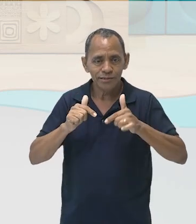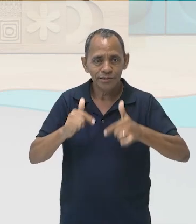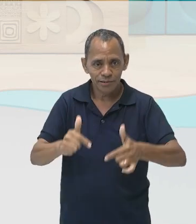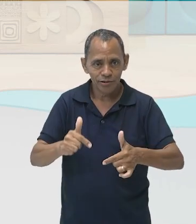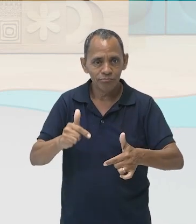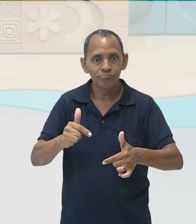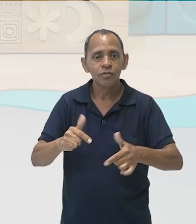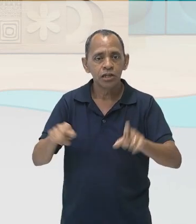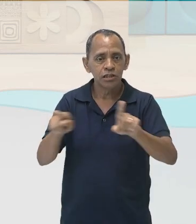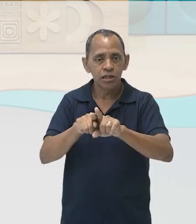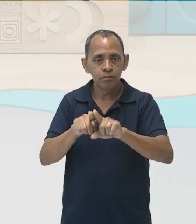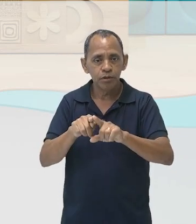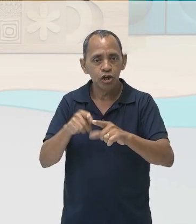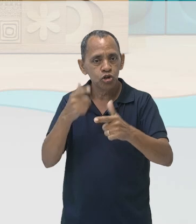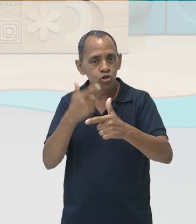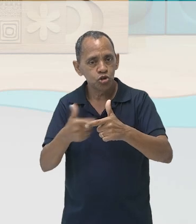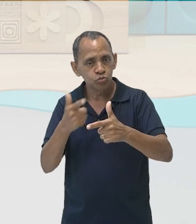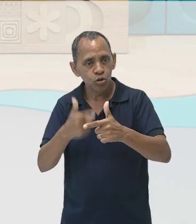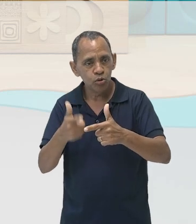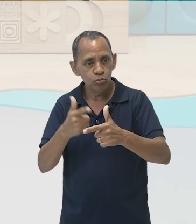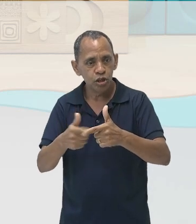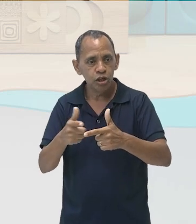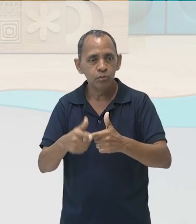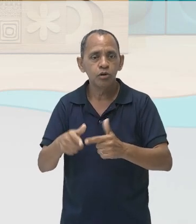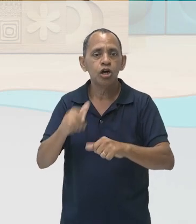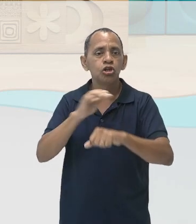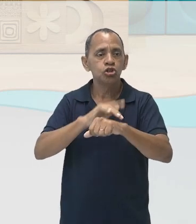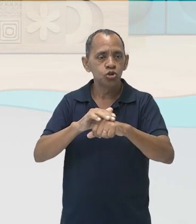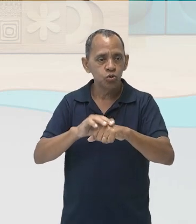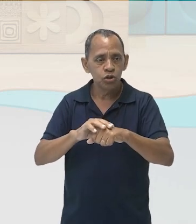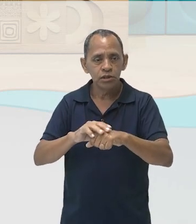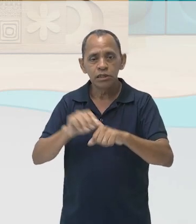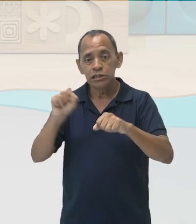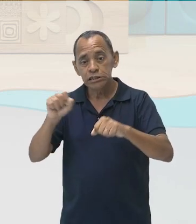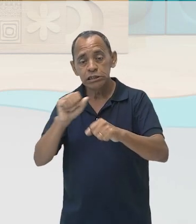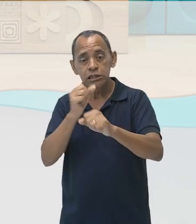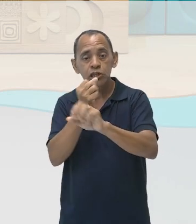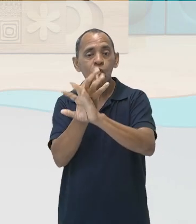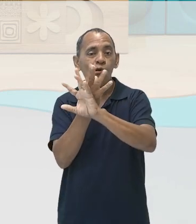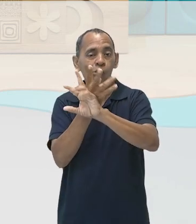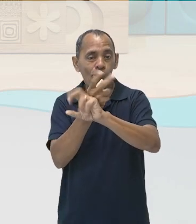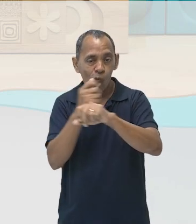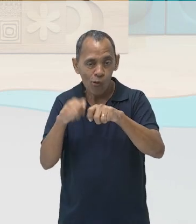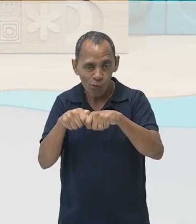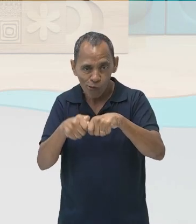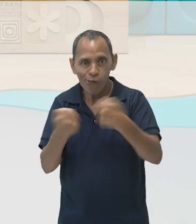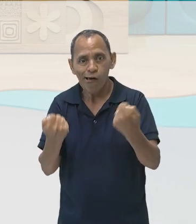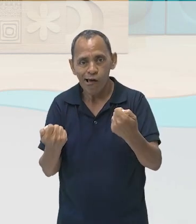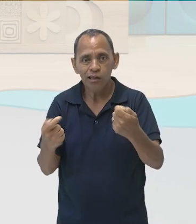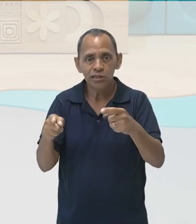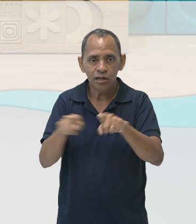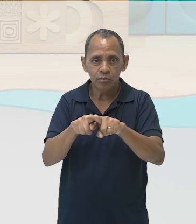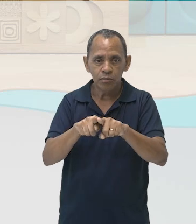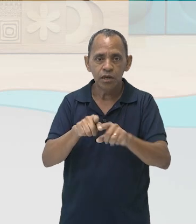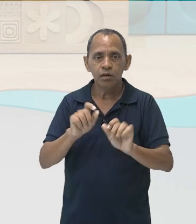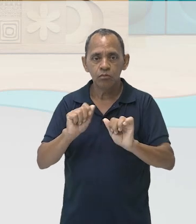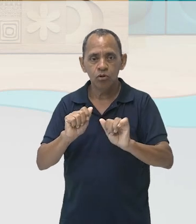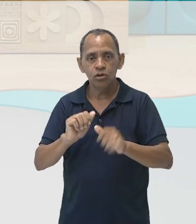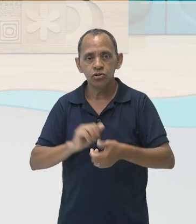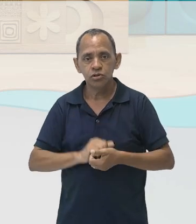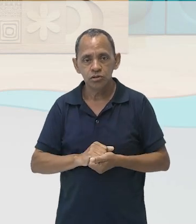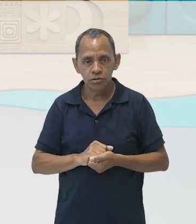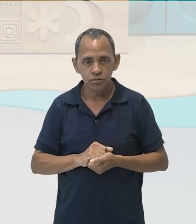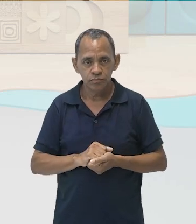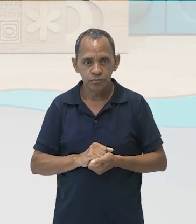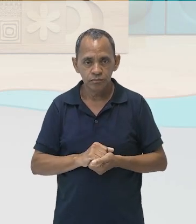problemas traumáticos, como, por exemplo, no caso de fraturas e doenças respiratórias também, ok? Então, como